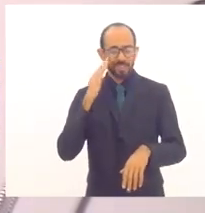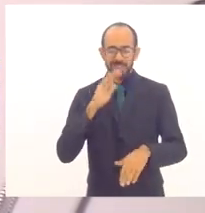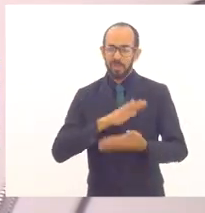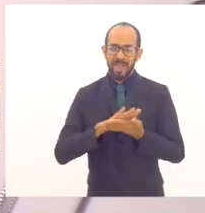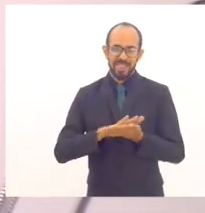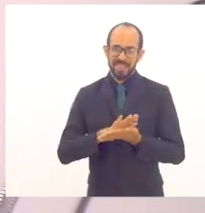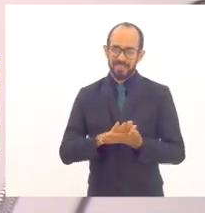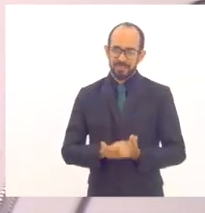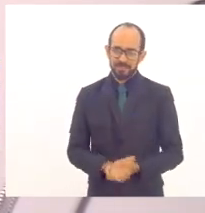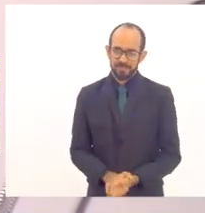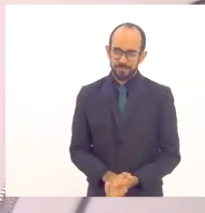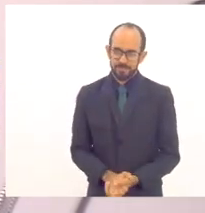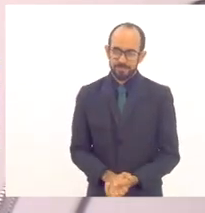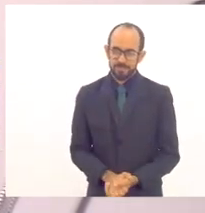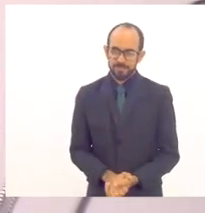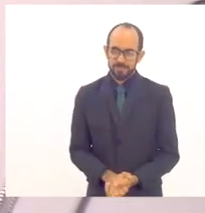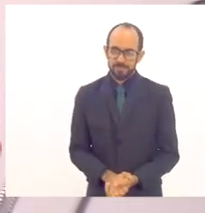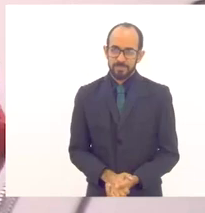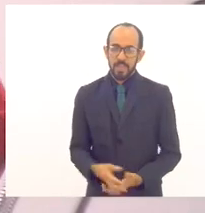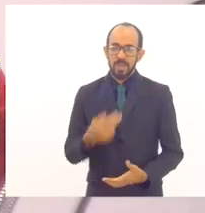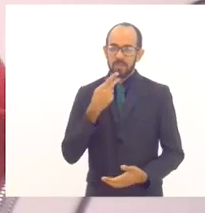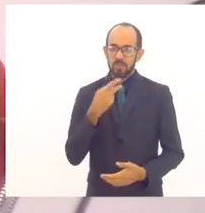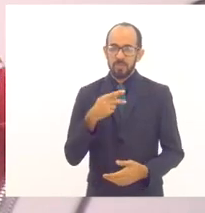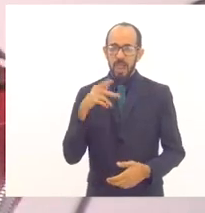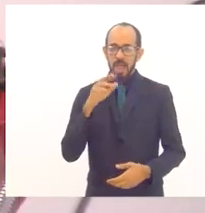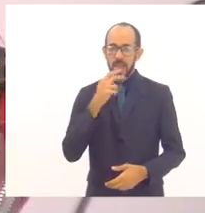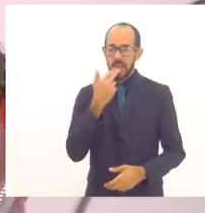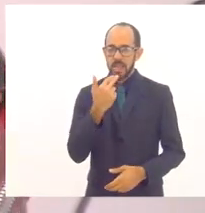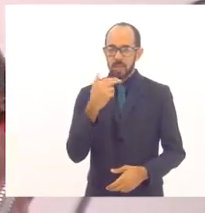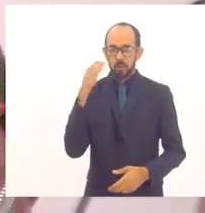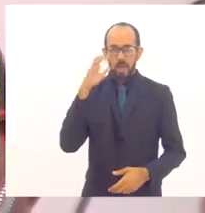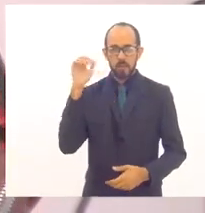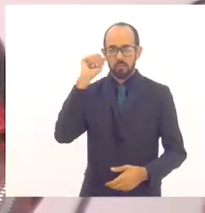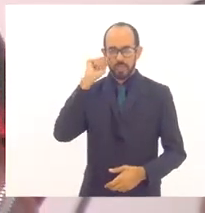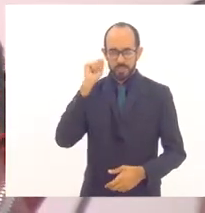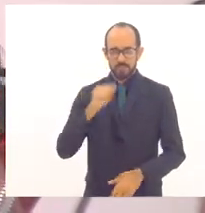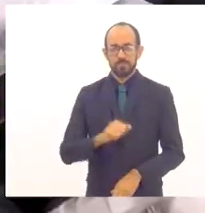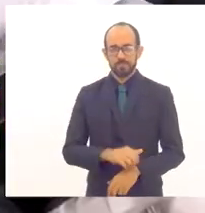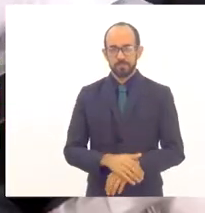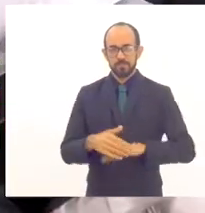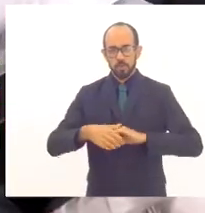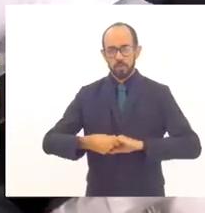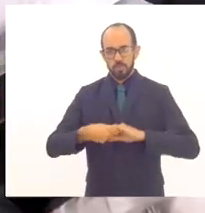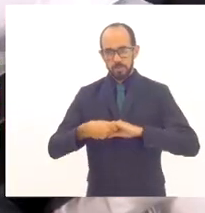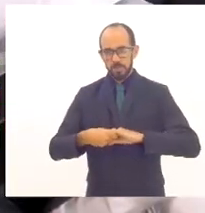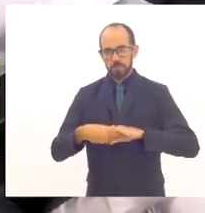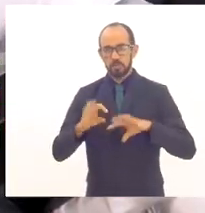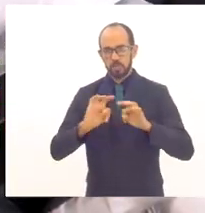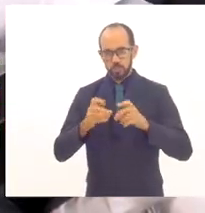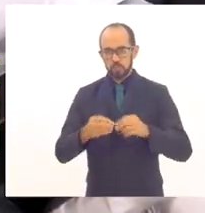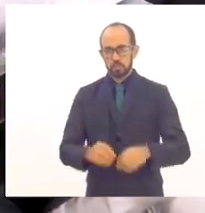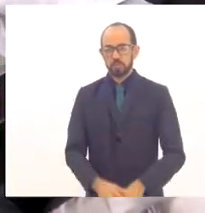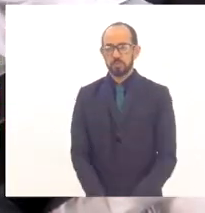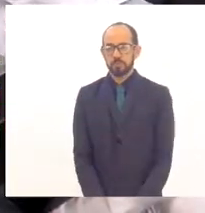nada. Laro Iesu, Iesu Emozibá. É o que eu tinha. Muito obrigado a todos.